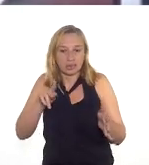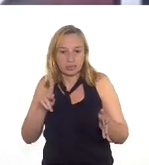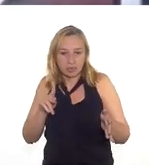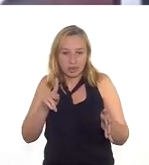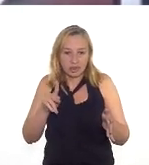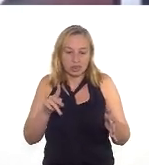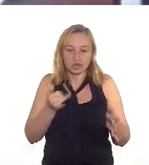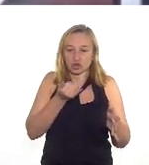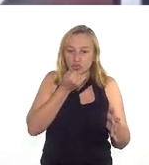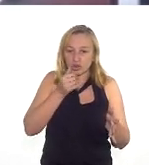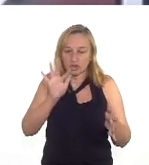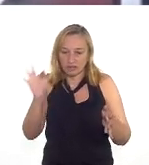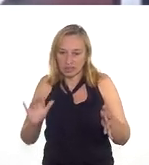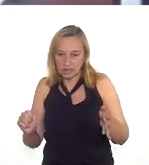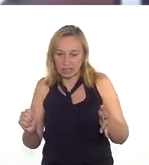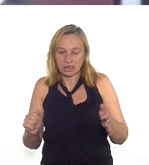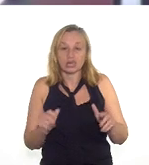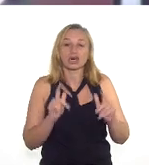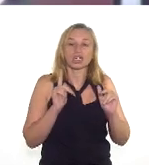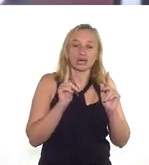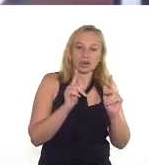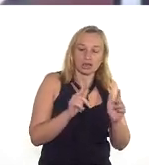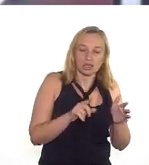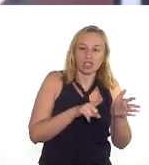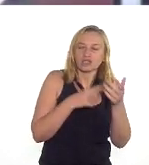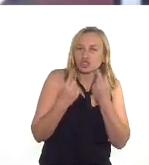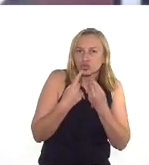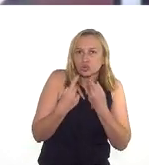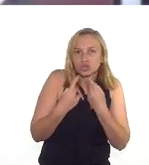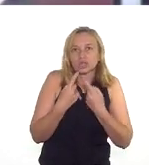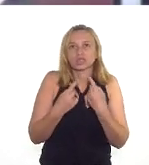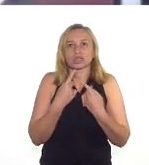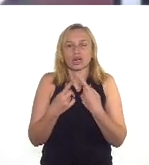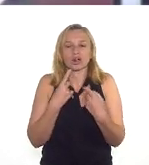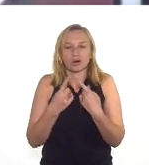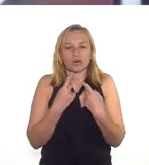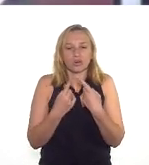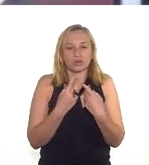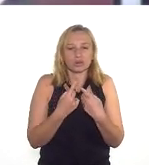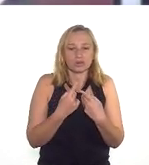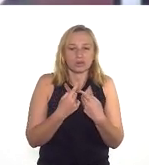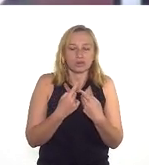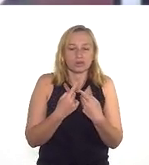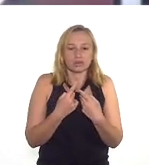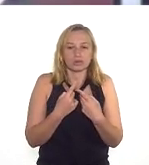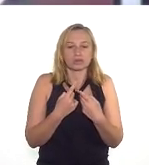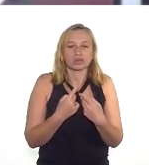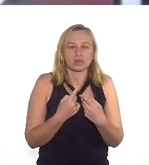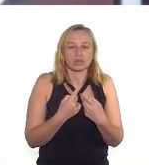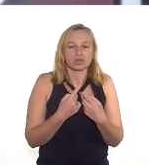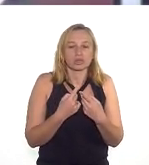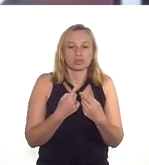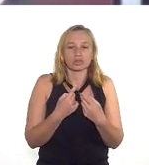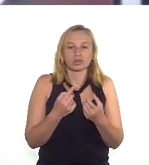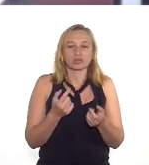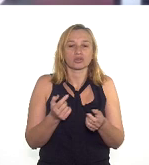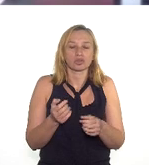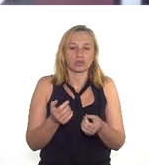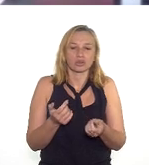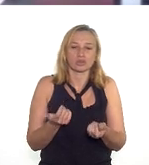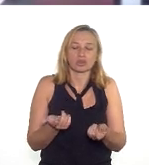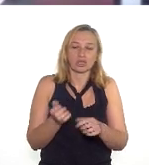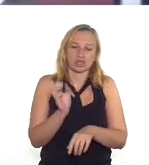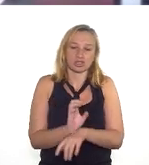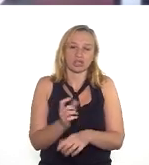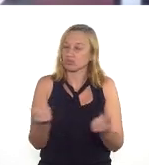da Fazenda, exatamente em razão das discussões, inclusive as concessionárias alegavam que o Estado não tinha competência. Então,